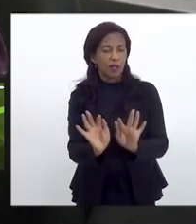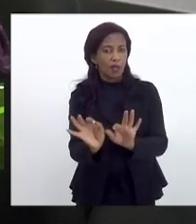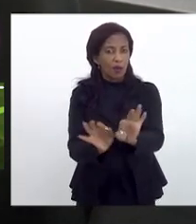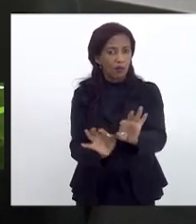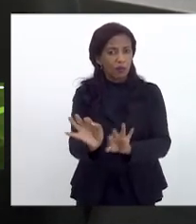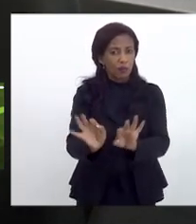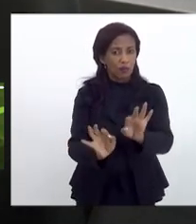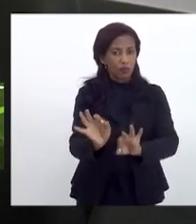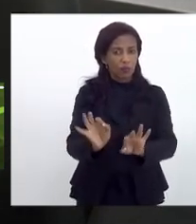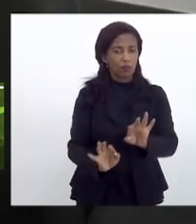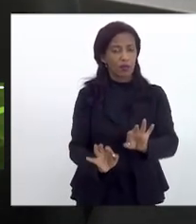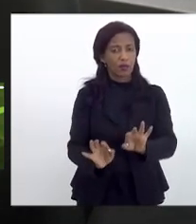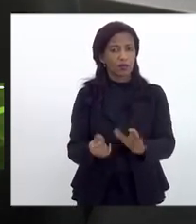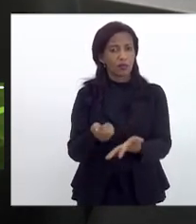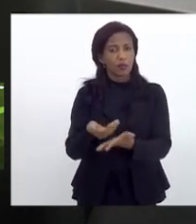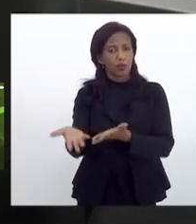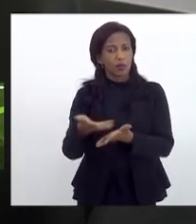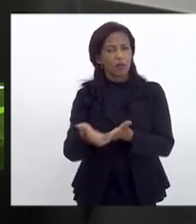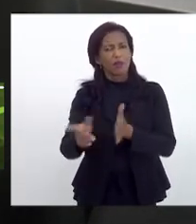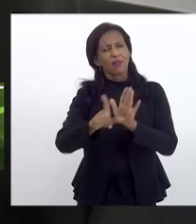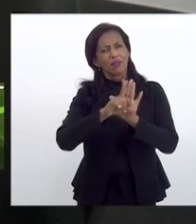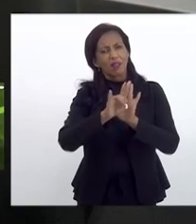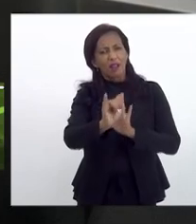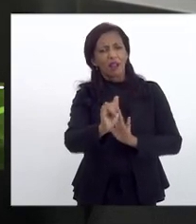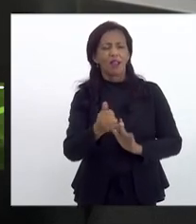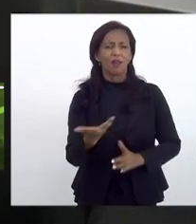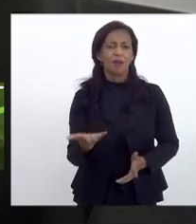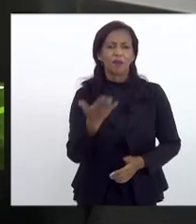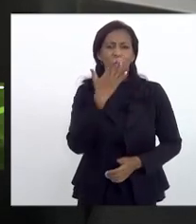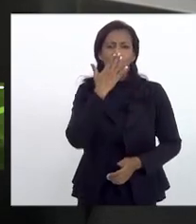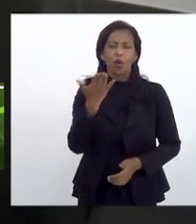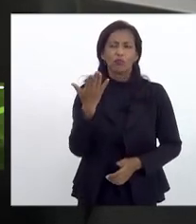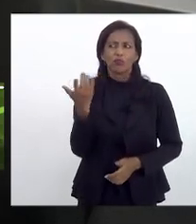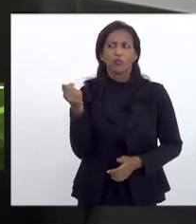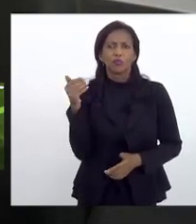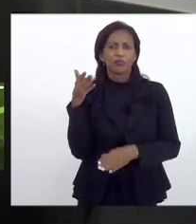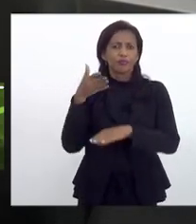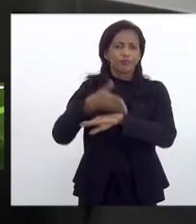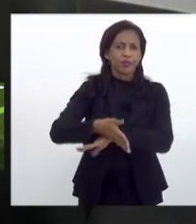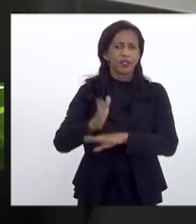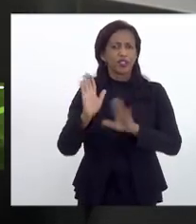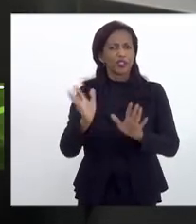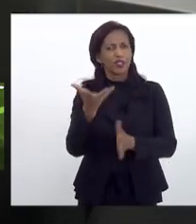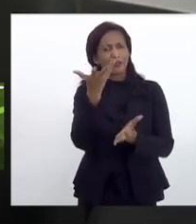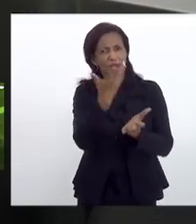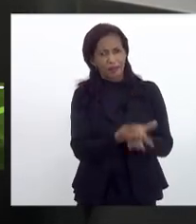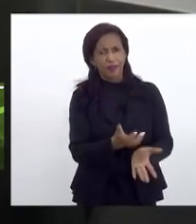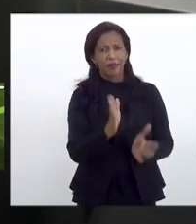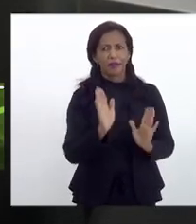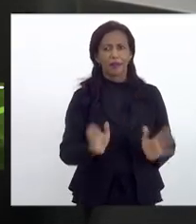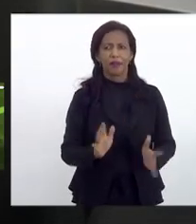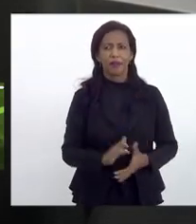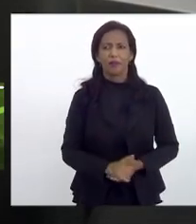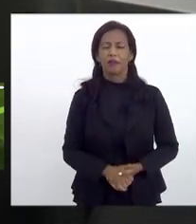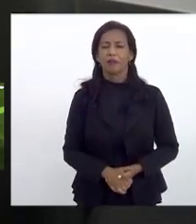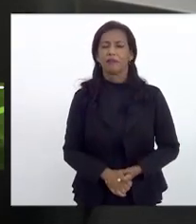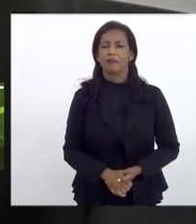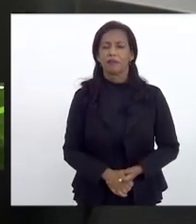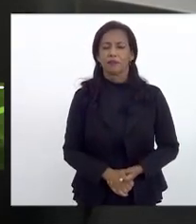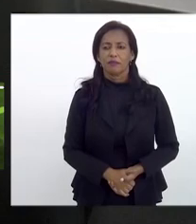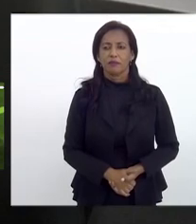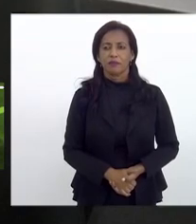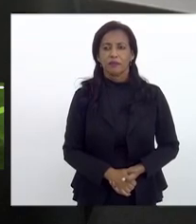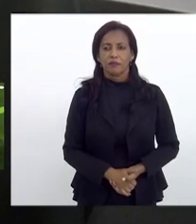formatação Do encaminhamento da lei Para a gente não fazer Nenhum tipo de abordagem Que já esteja corrida aqui Obrigada